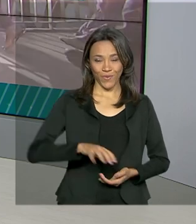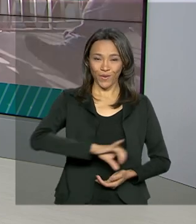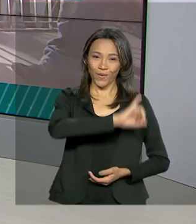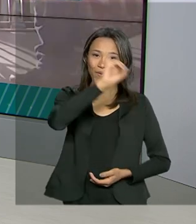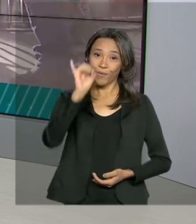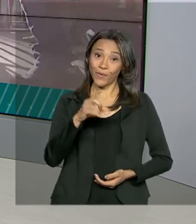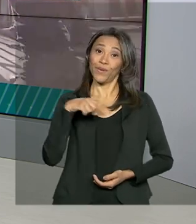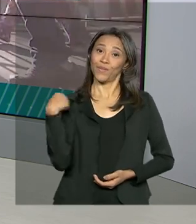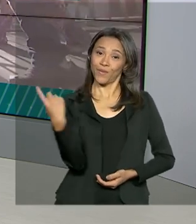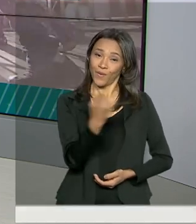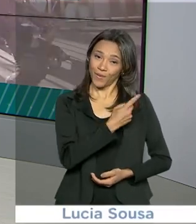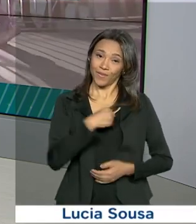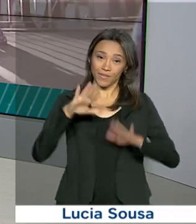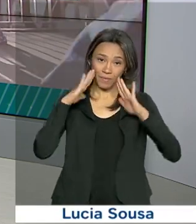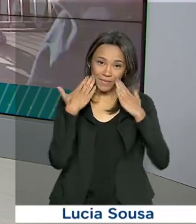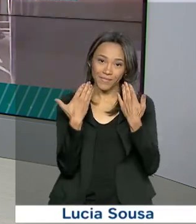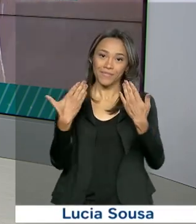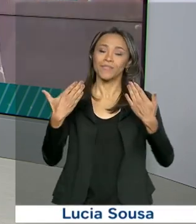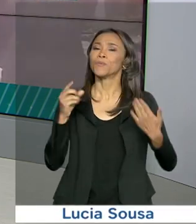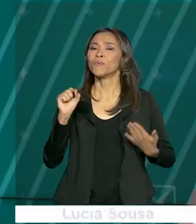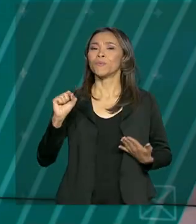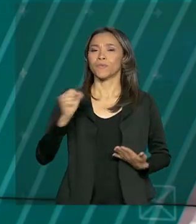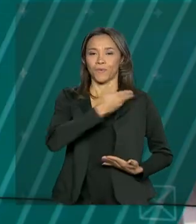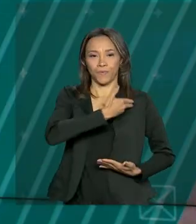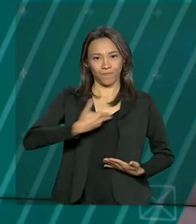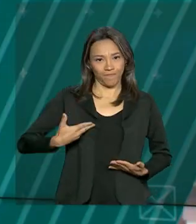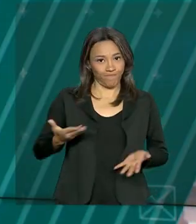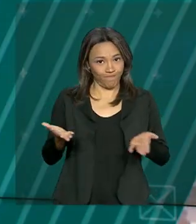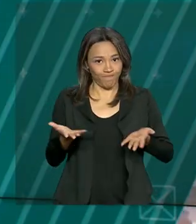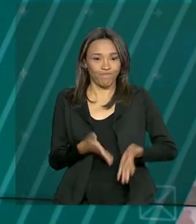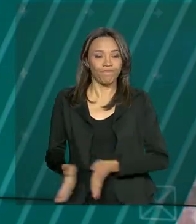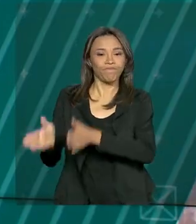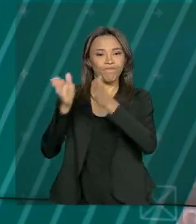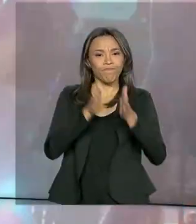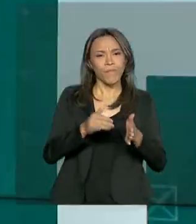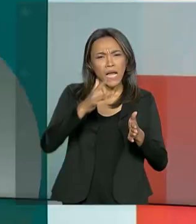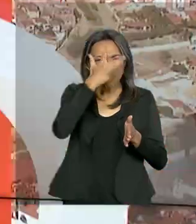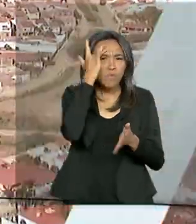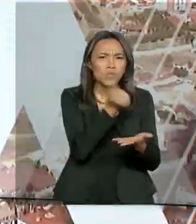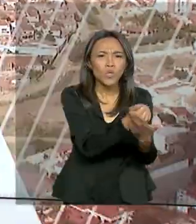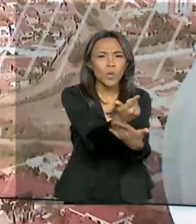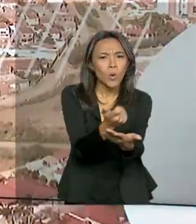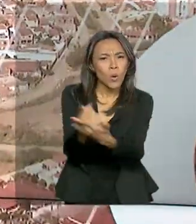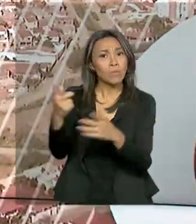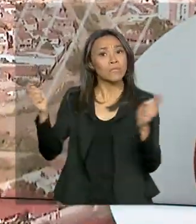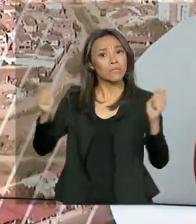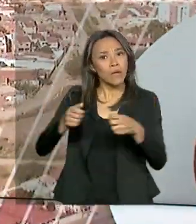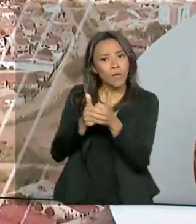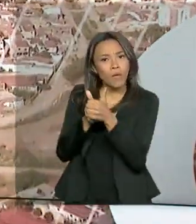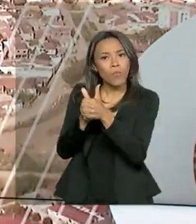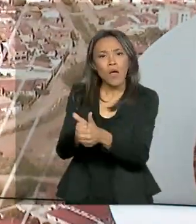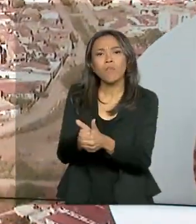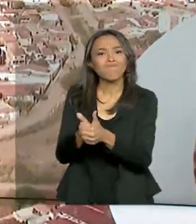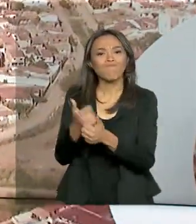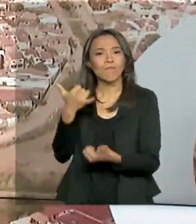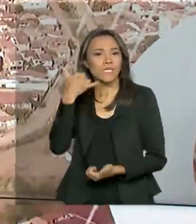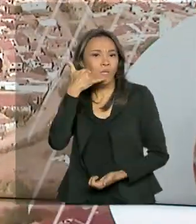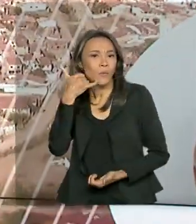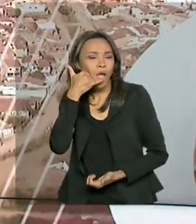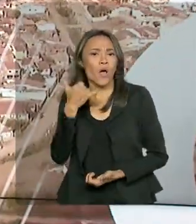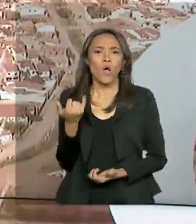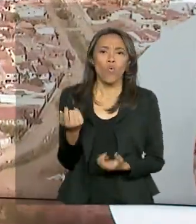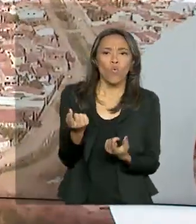Olá, estamos no ar com o Governo Agora. Consumidores poderão acompanhar pelo celular os preços e